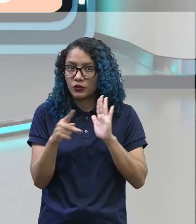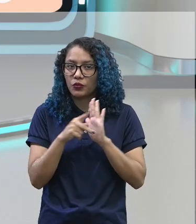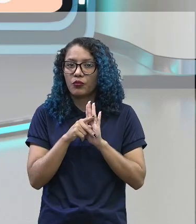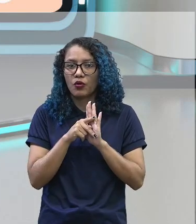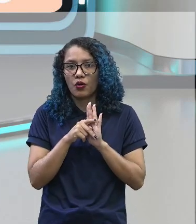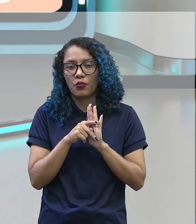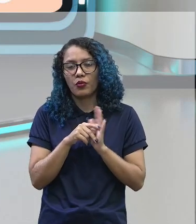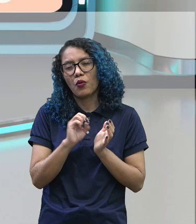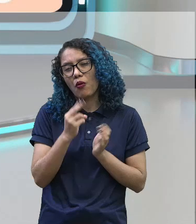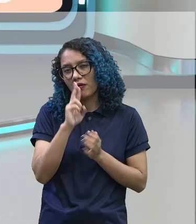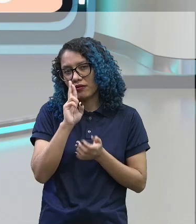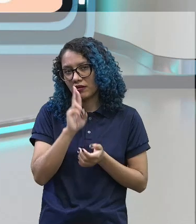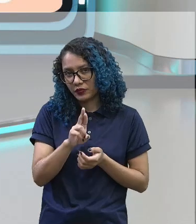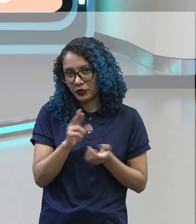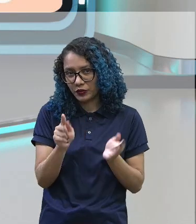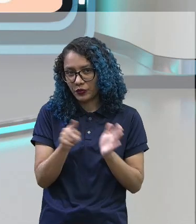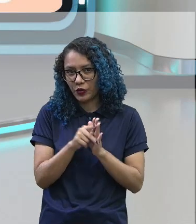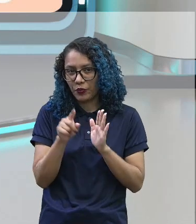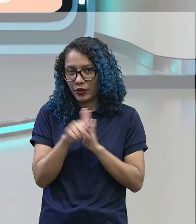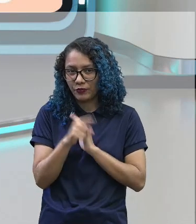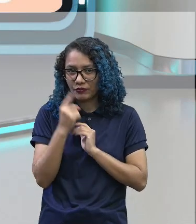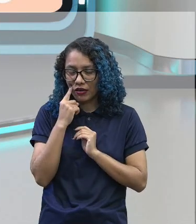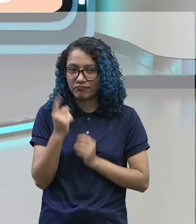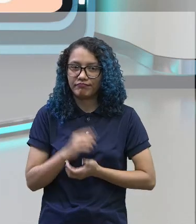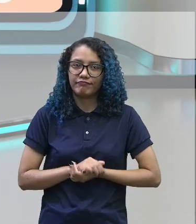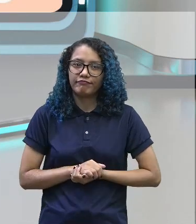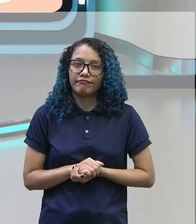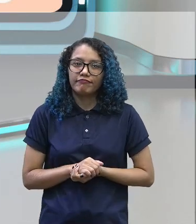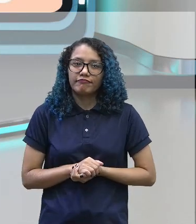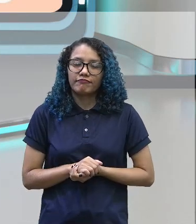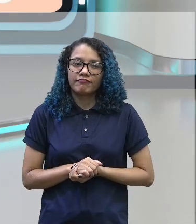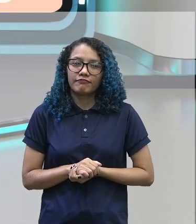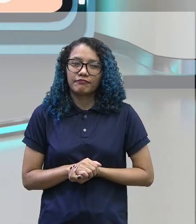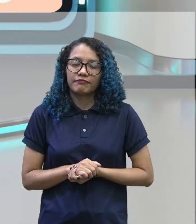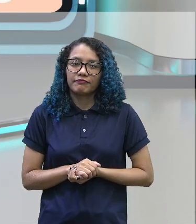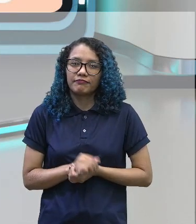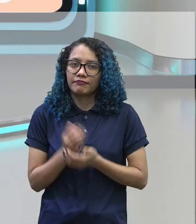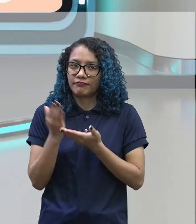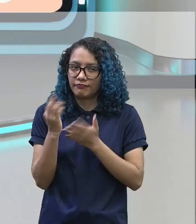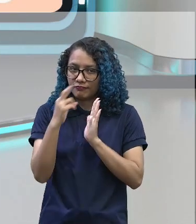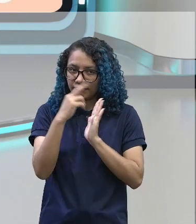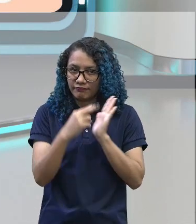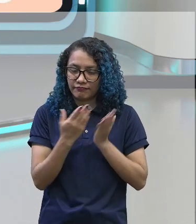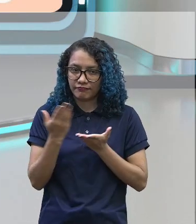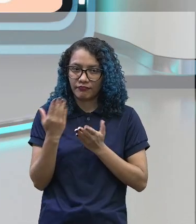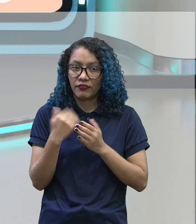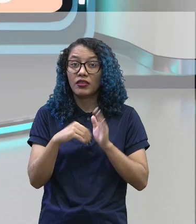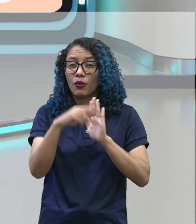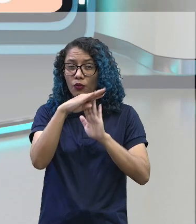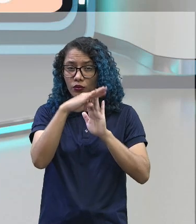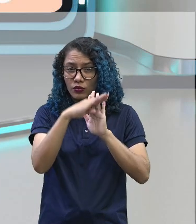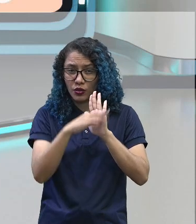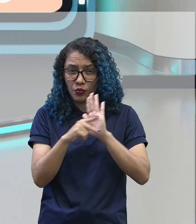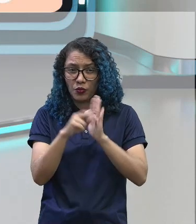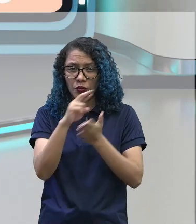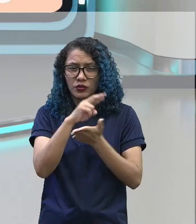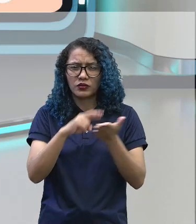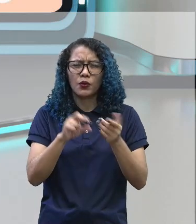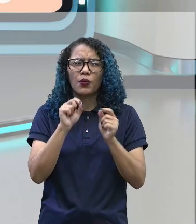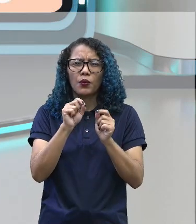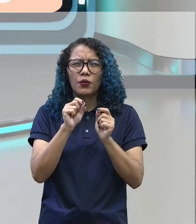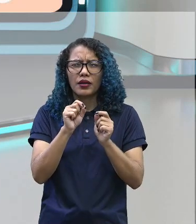a resposta dessa pergunta. Vamos lá, acompanhe aí. O roteiro de redação é um tipo